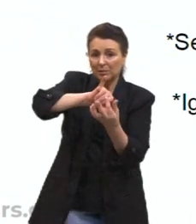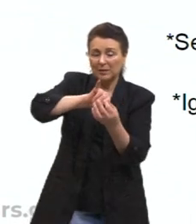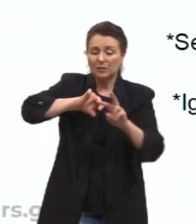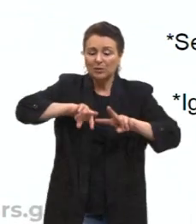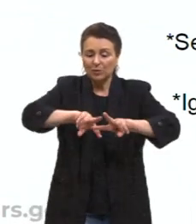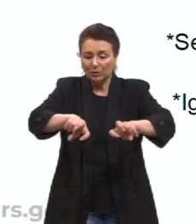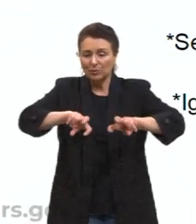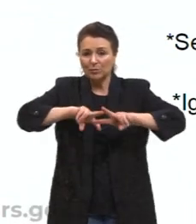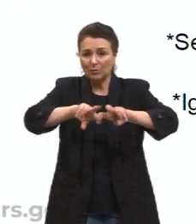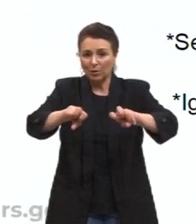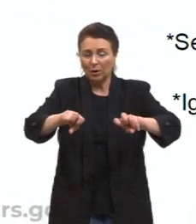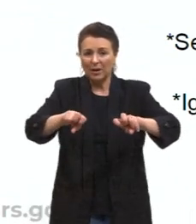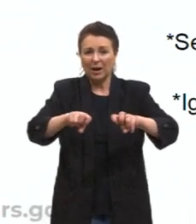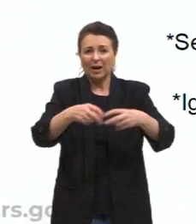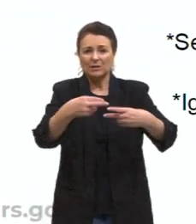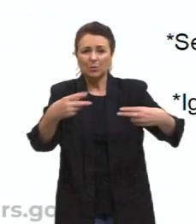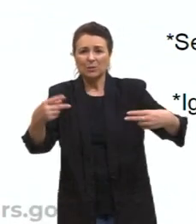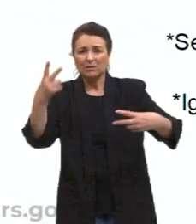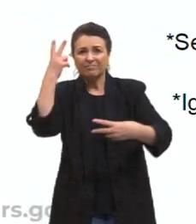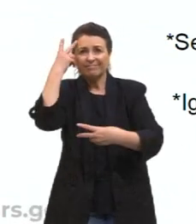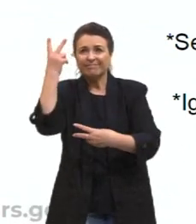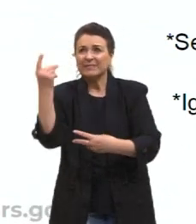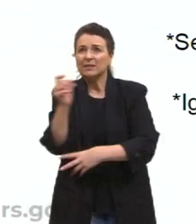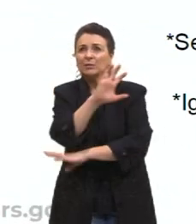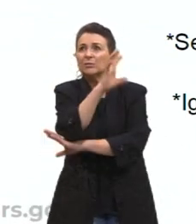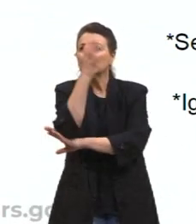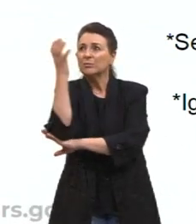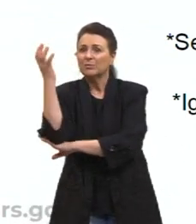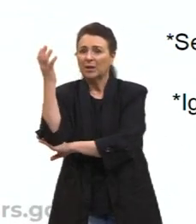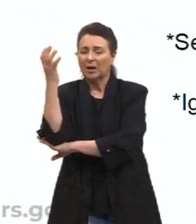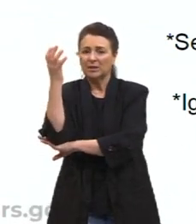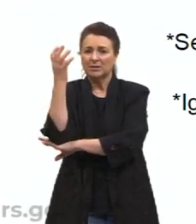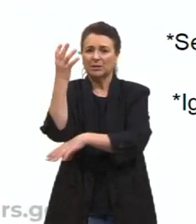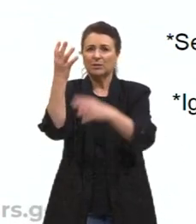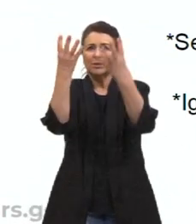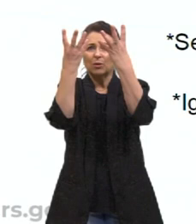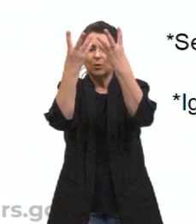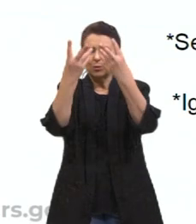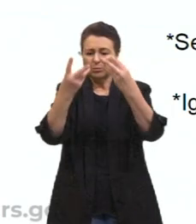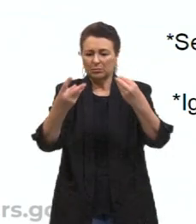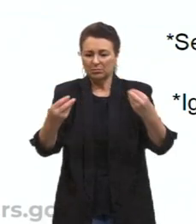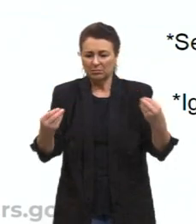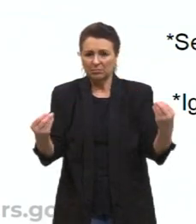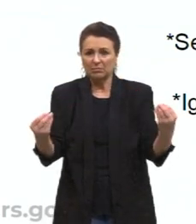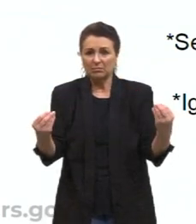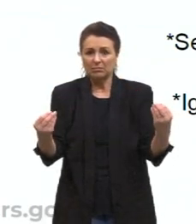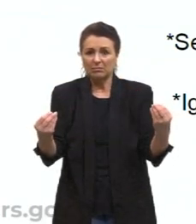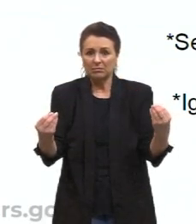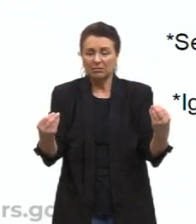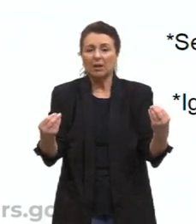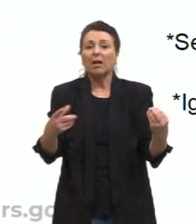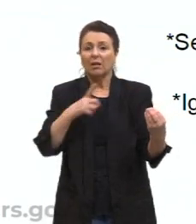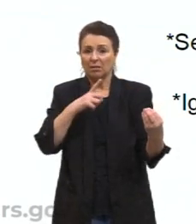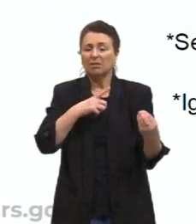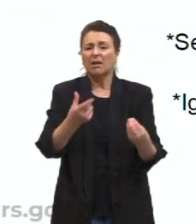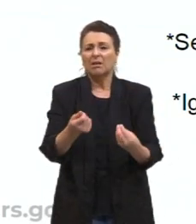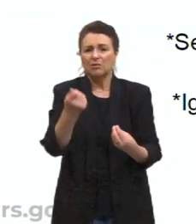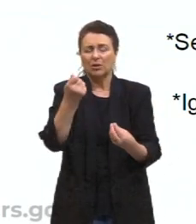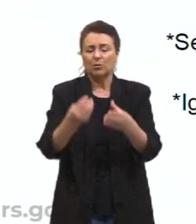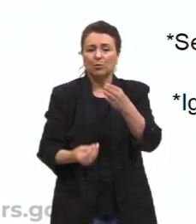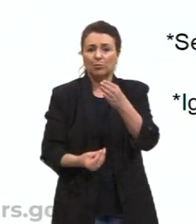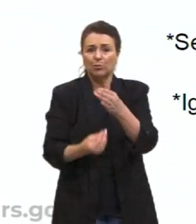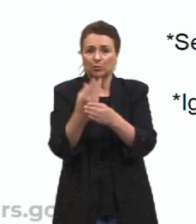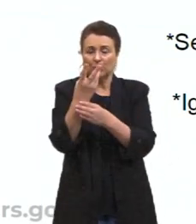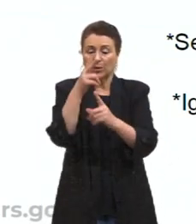os recursos naturais que são degradantes a questão é sempre lucro a questão é sempre ter dinheiro produzindo dentro dessa